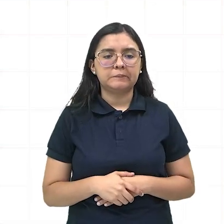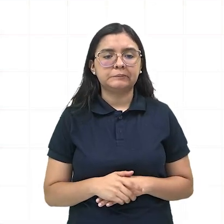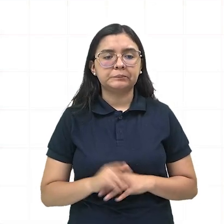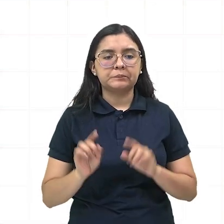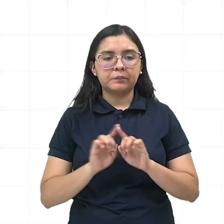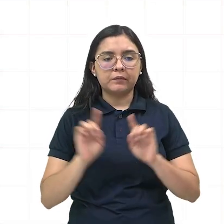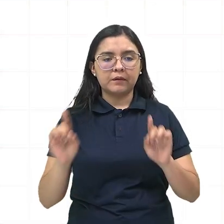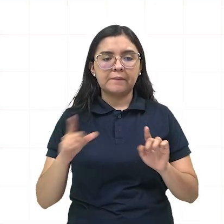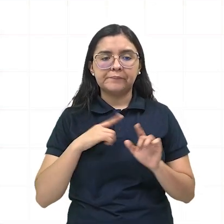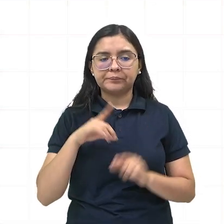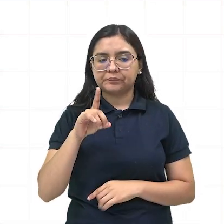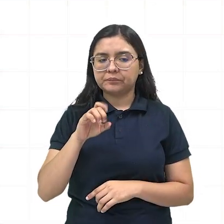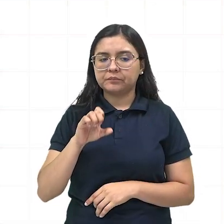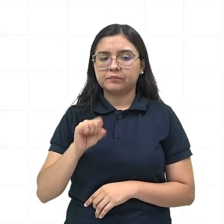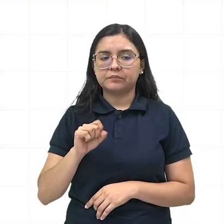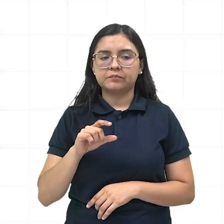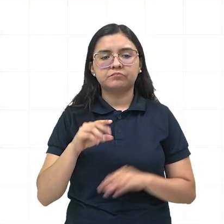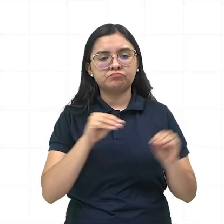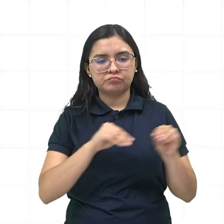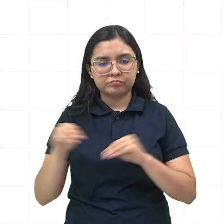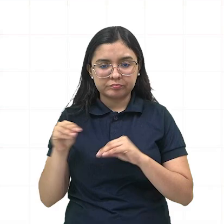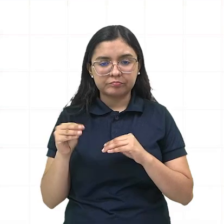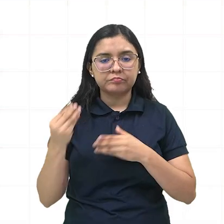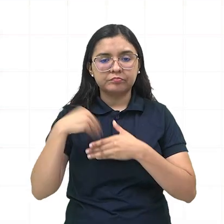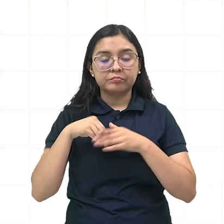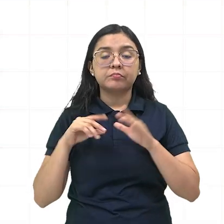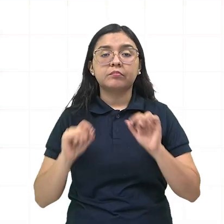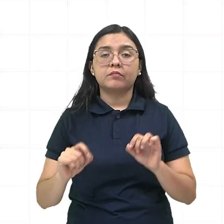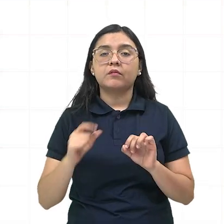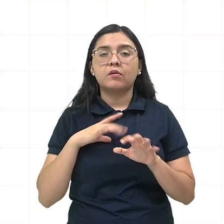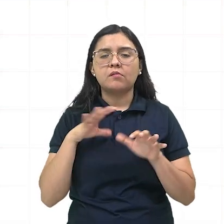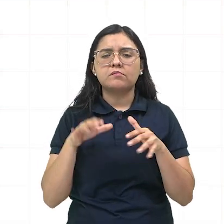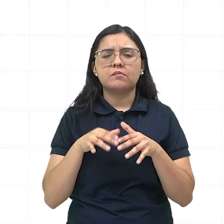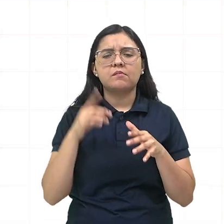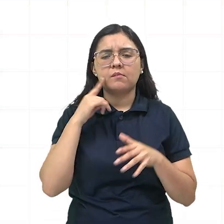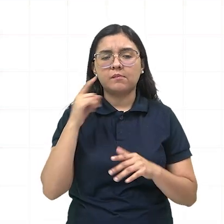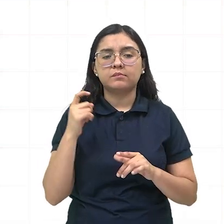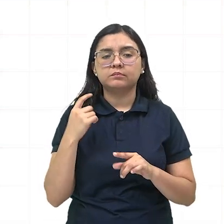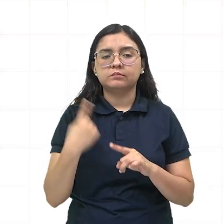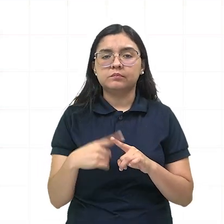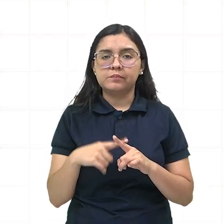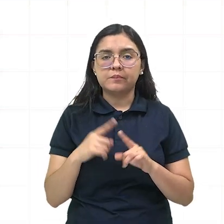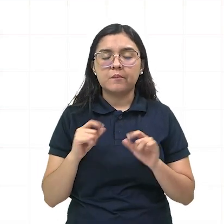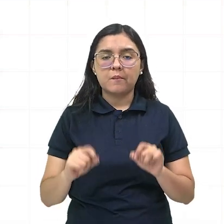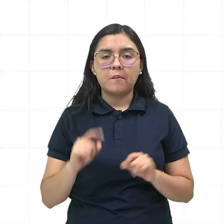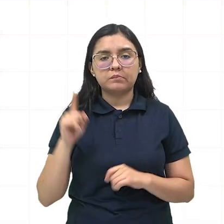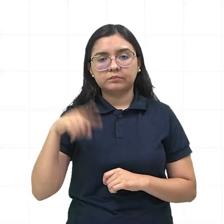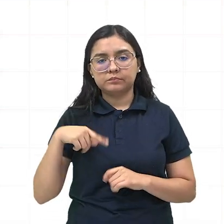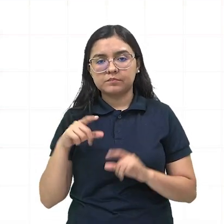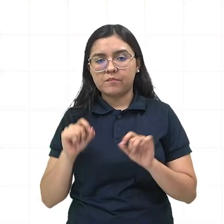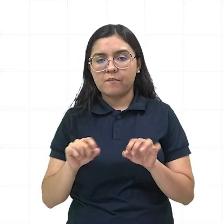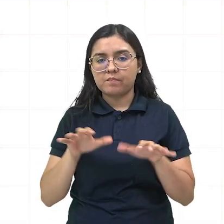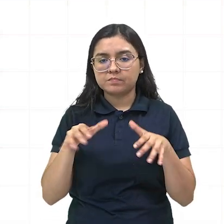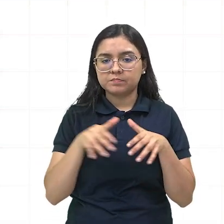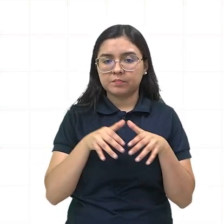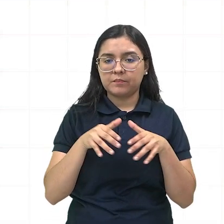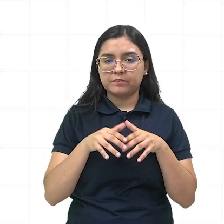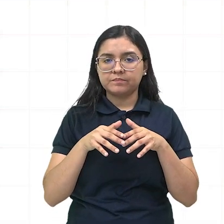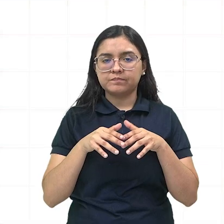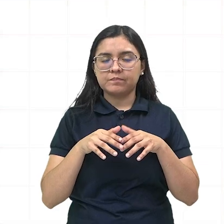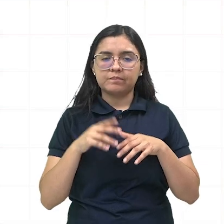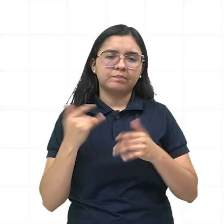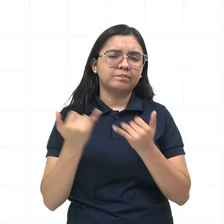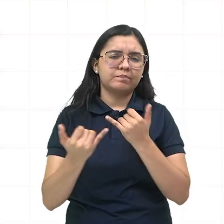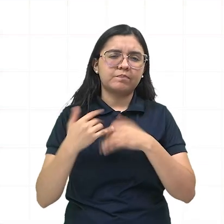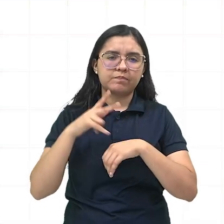Já os deslocados internos, pessoal, é uma categoria interessante, porque é como se fosse um refugiado, mas ele não sai